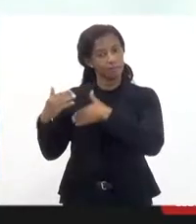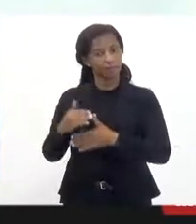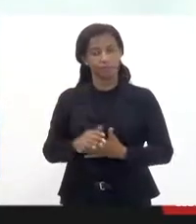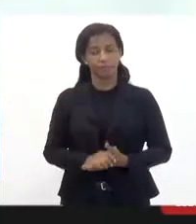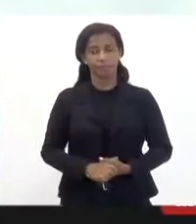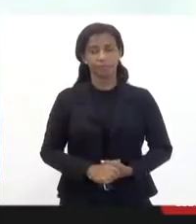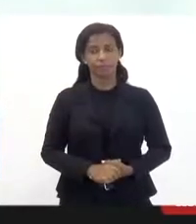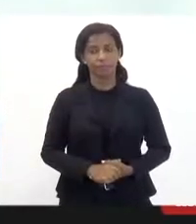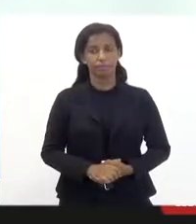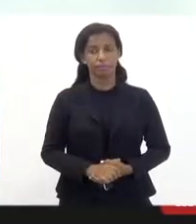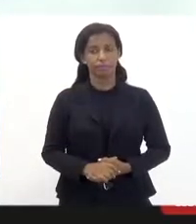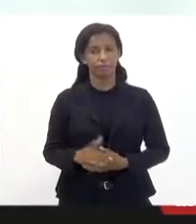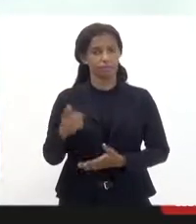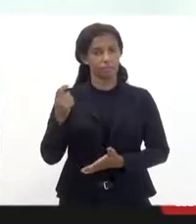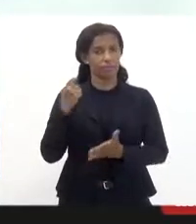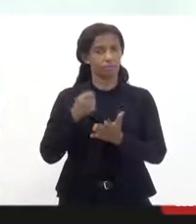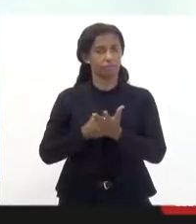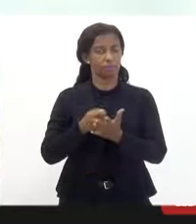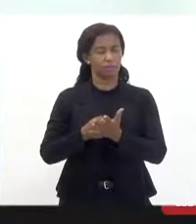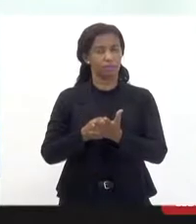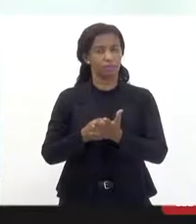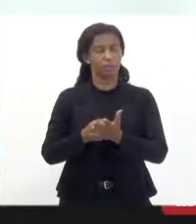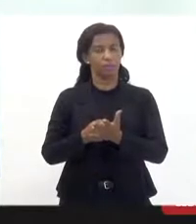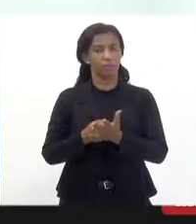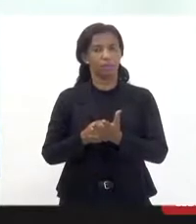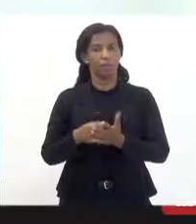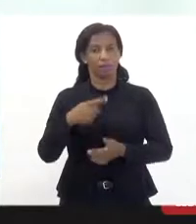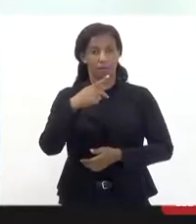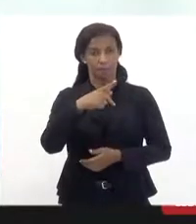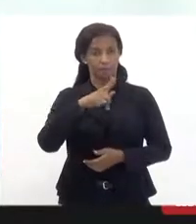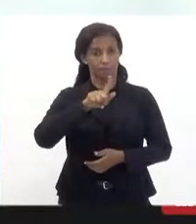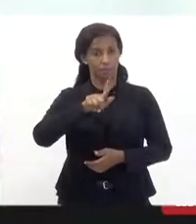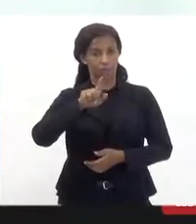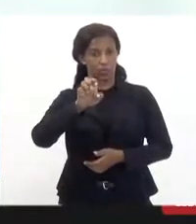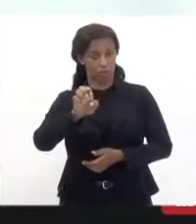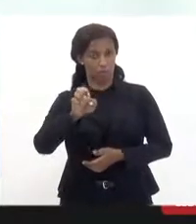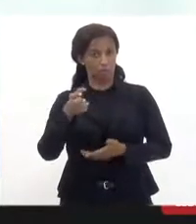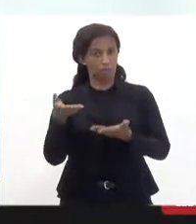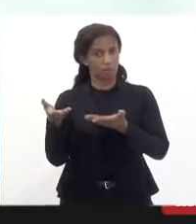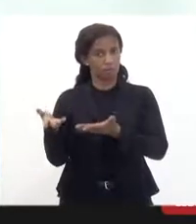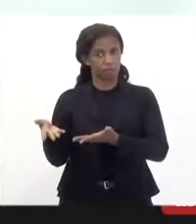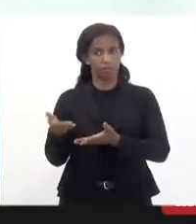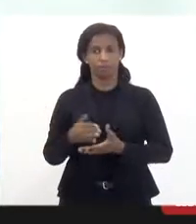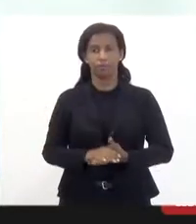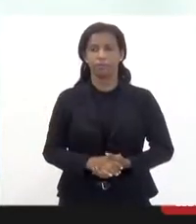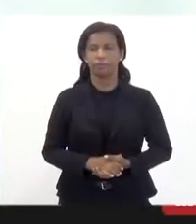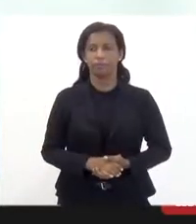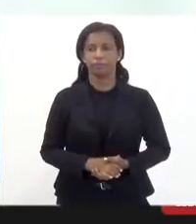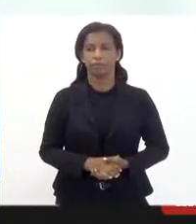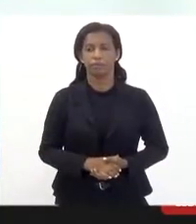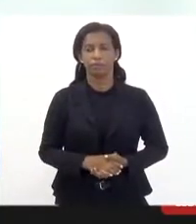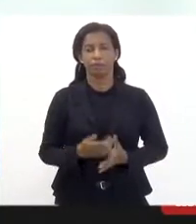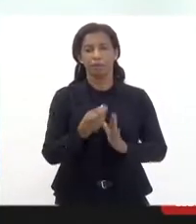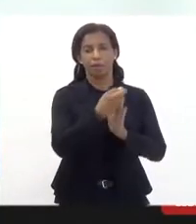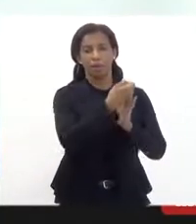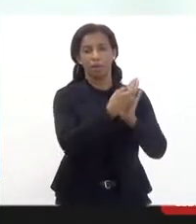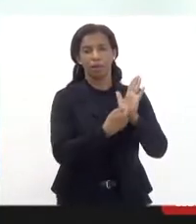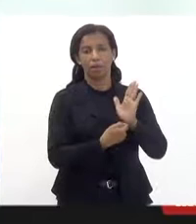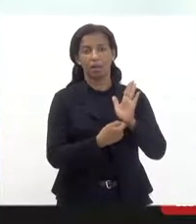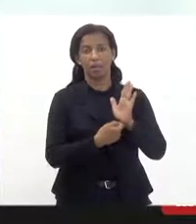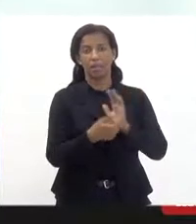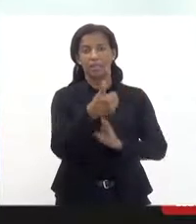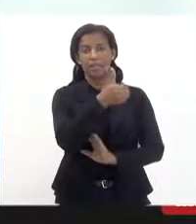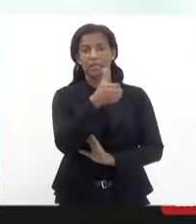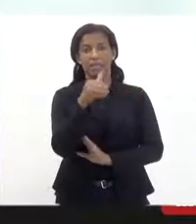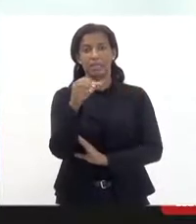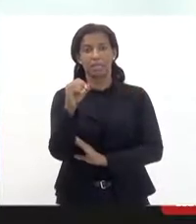que determina que o Poder Executivo, a PGE especificamente, publicize a lista dos 100